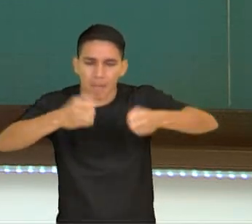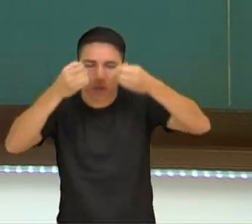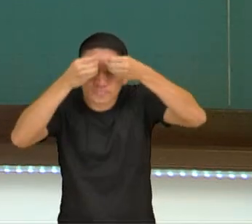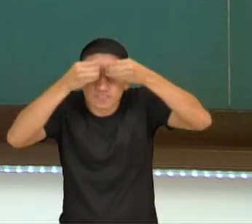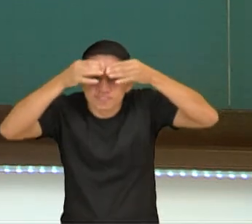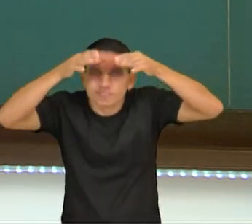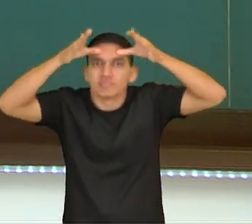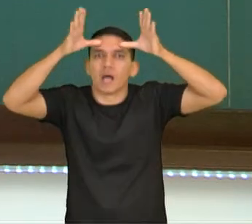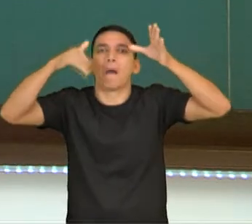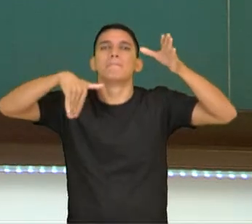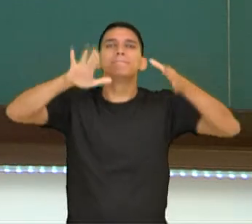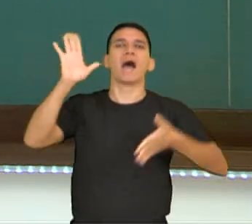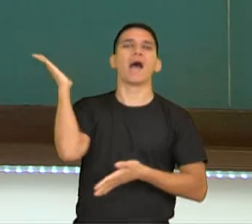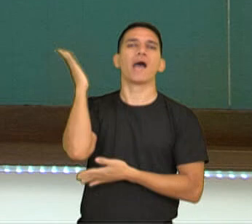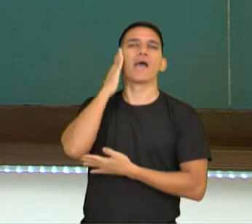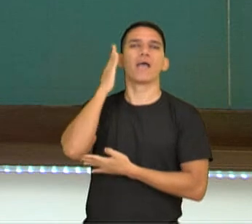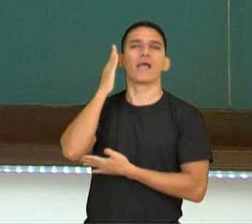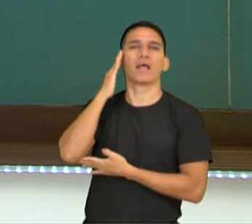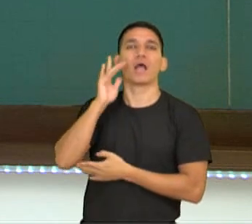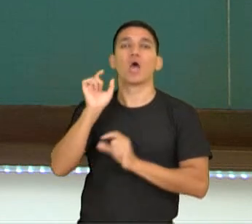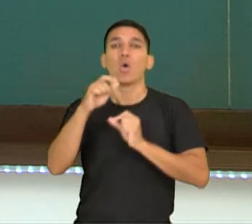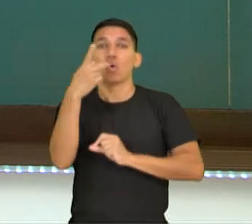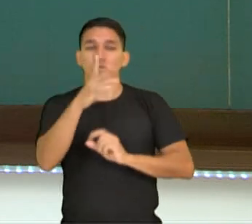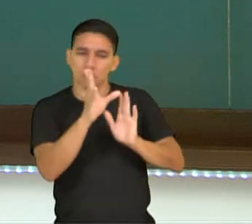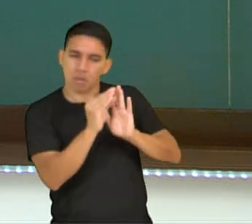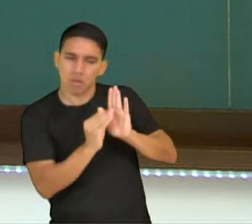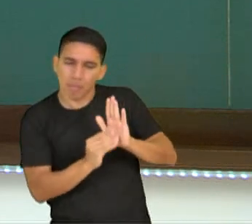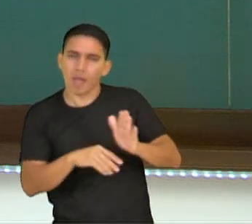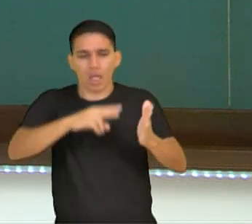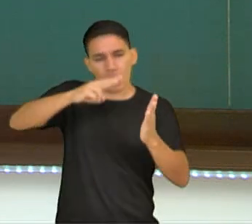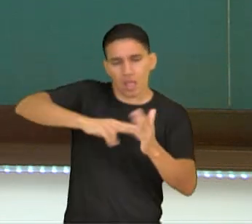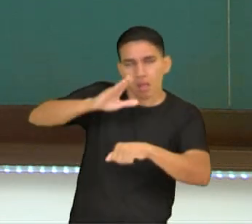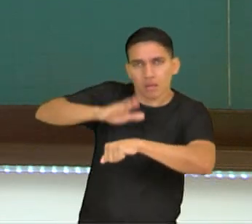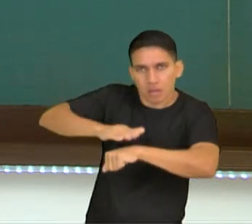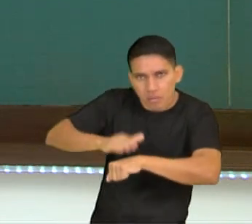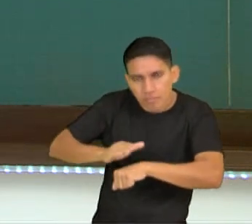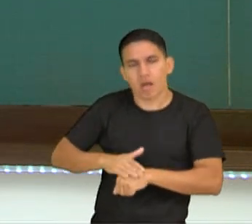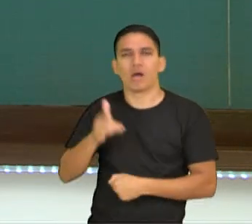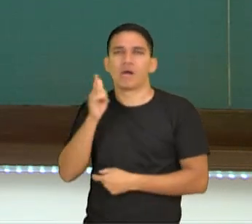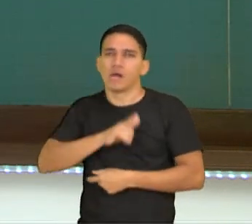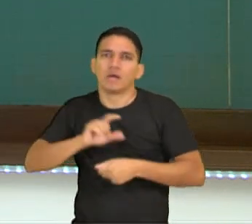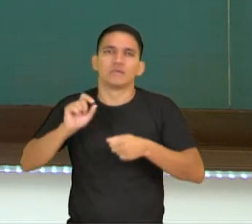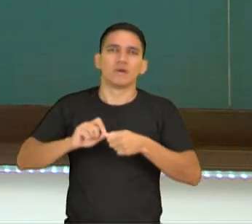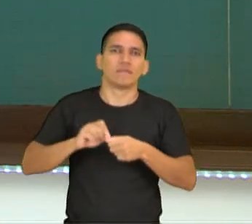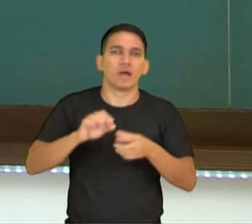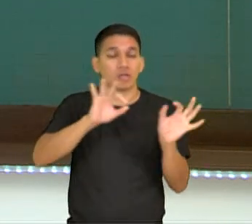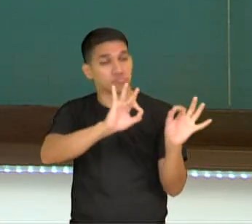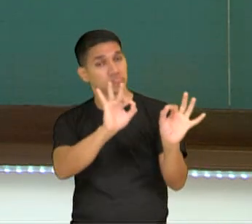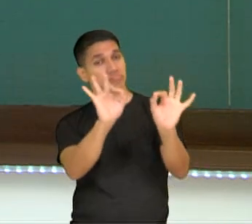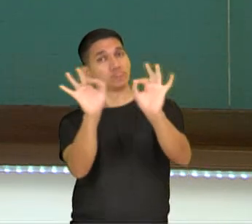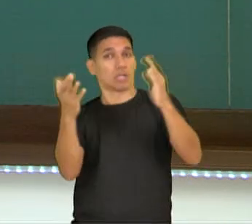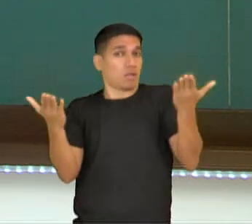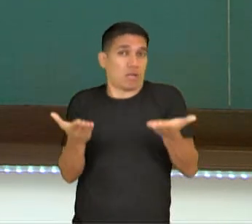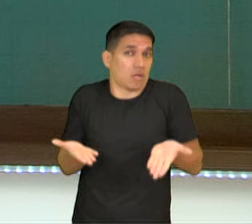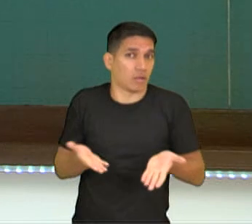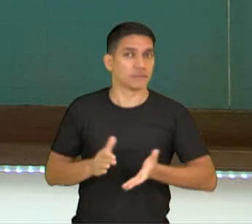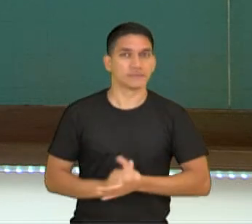e compreenda ainda mais aquilo que você adquire na leitura, adquire, por exemplo, vendo uma videoaula como